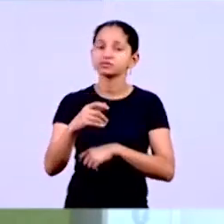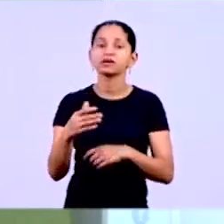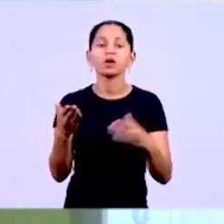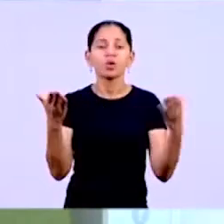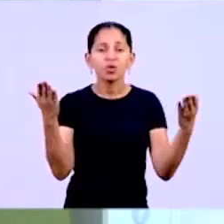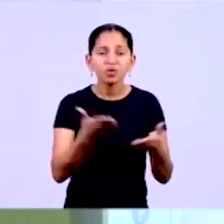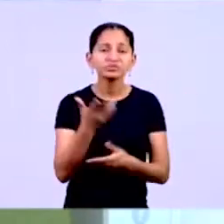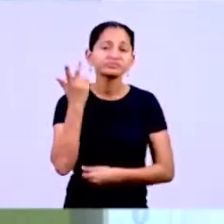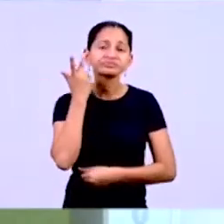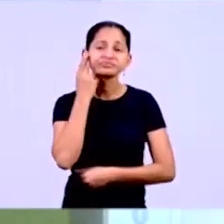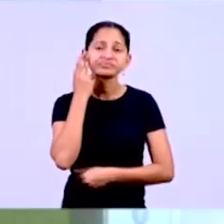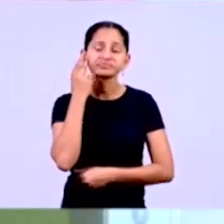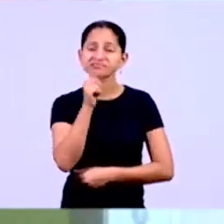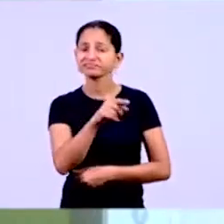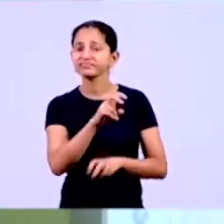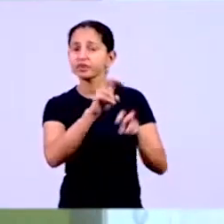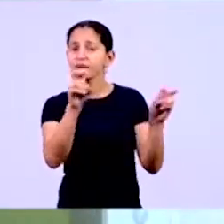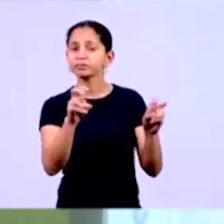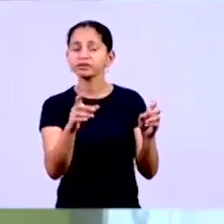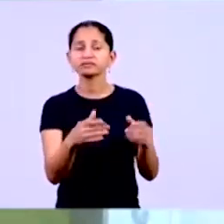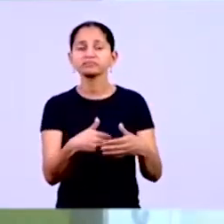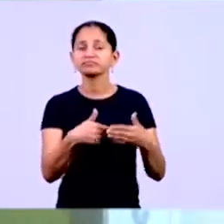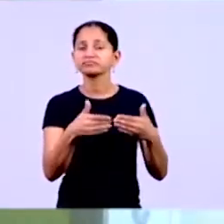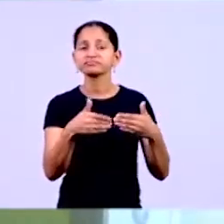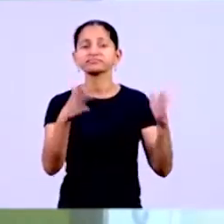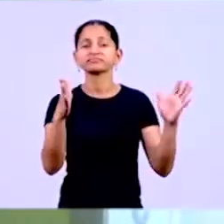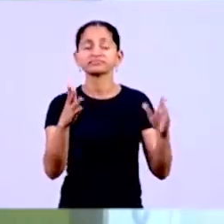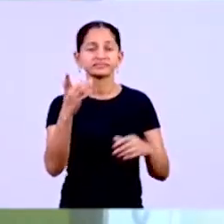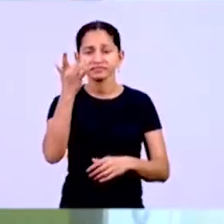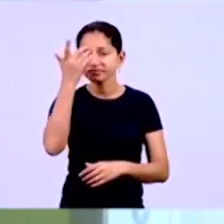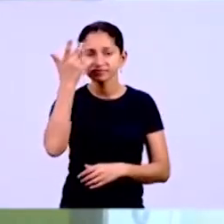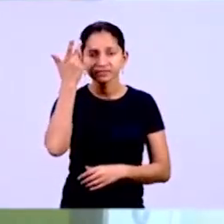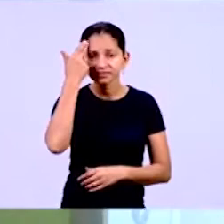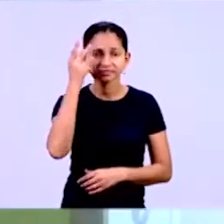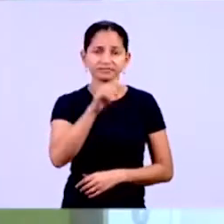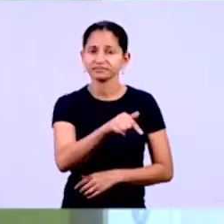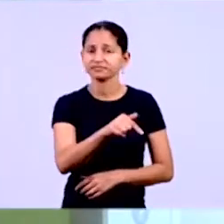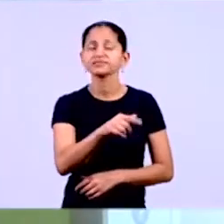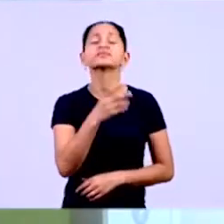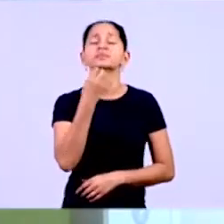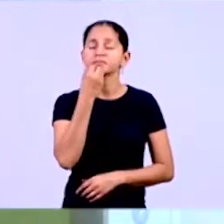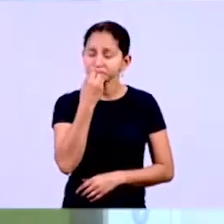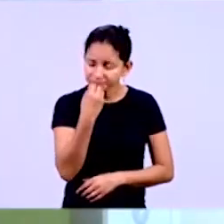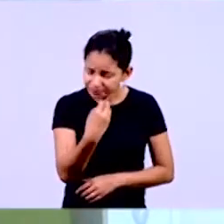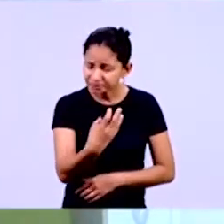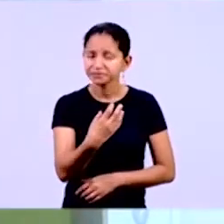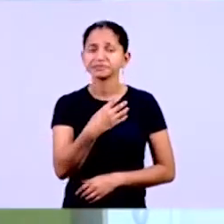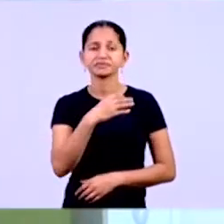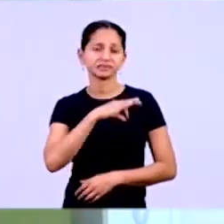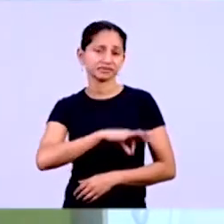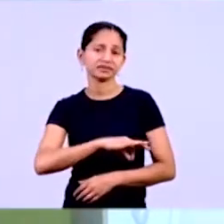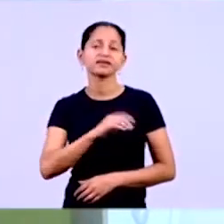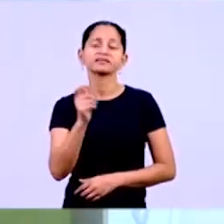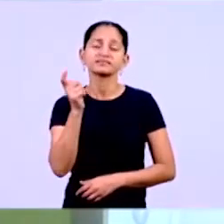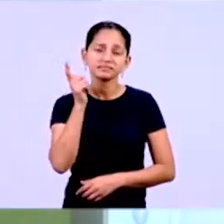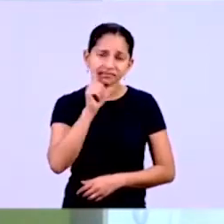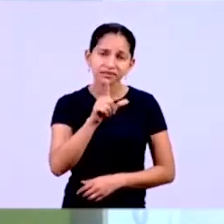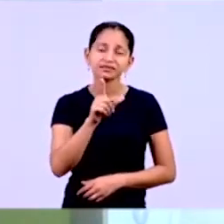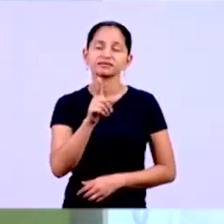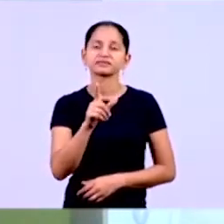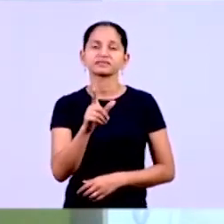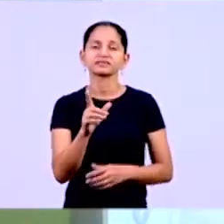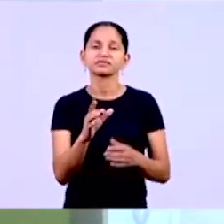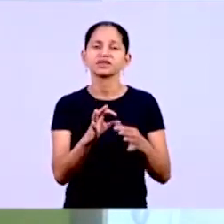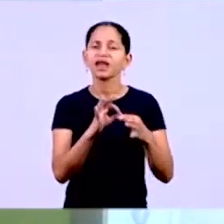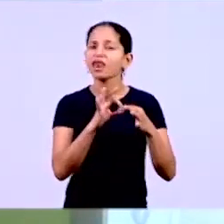um liquidificador, de tão aberto que é. Quase toda casa, né, principalmente numa classe média para cima, já está tendo